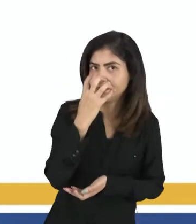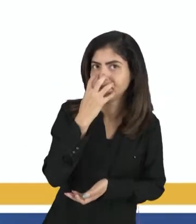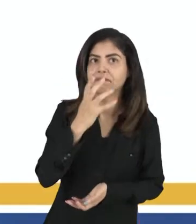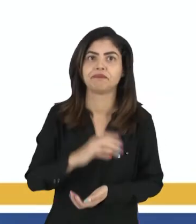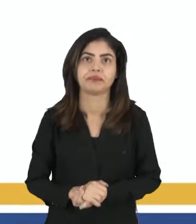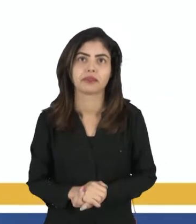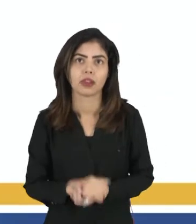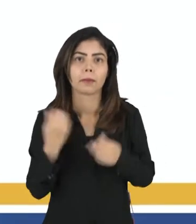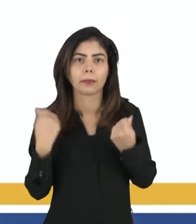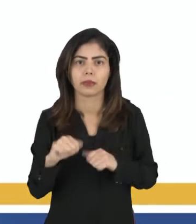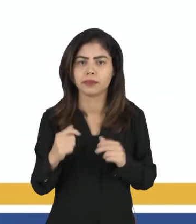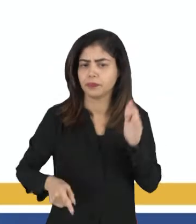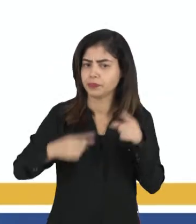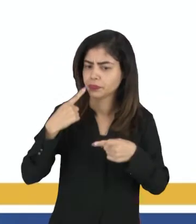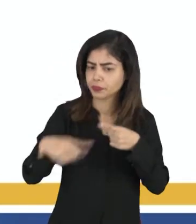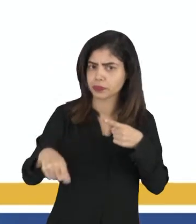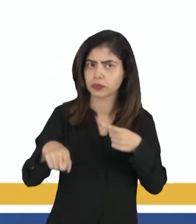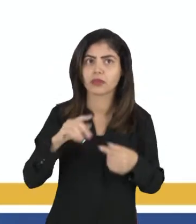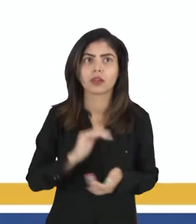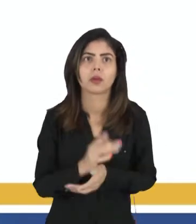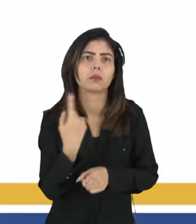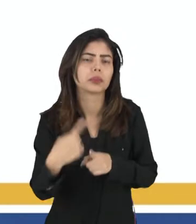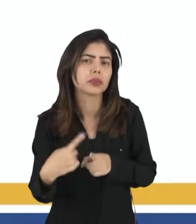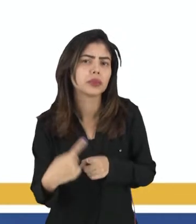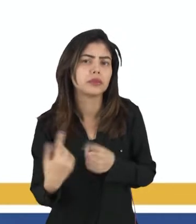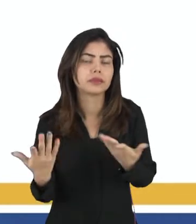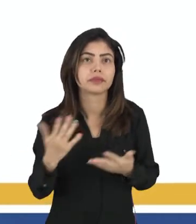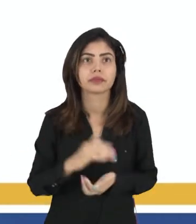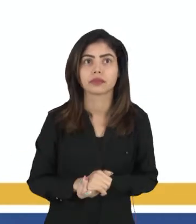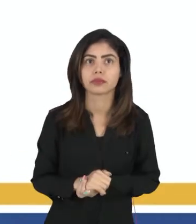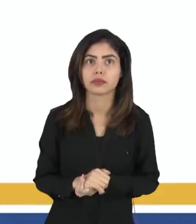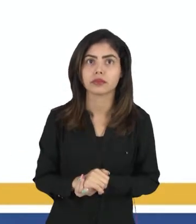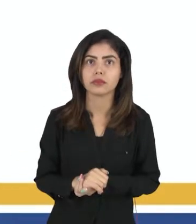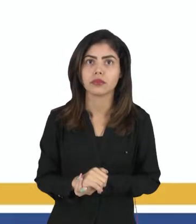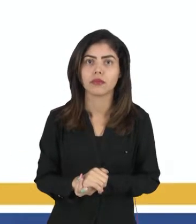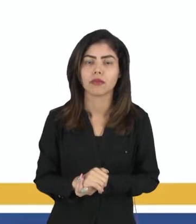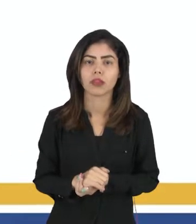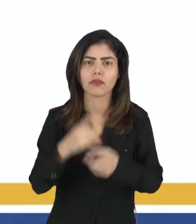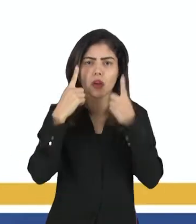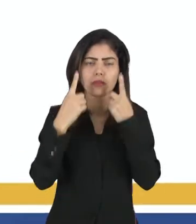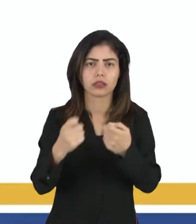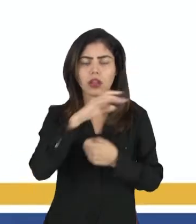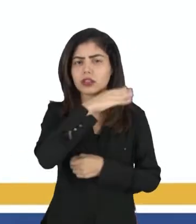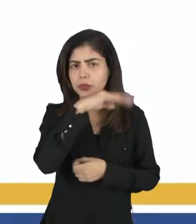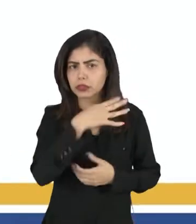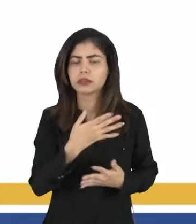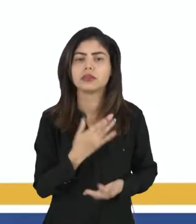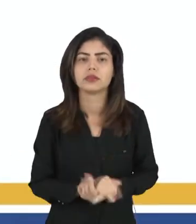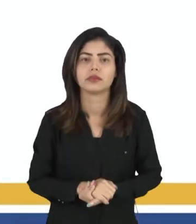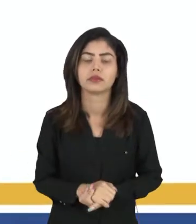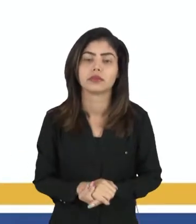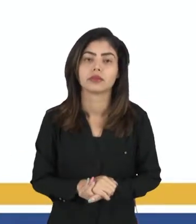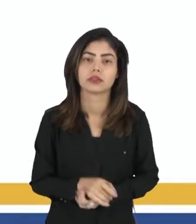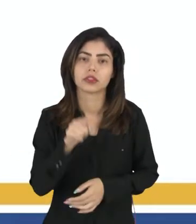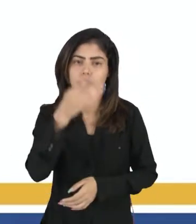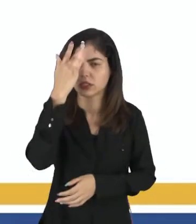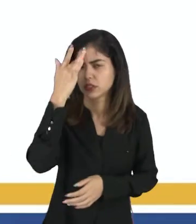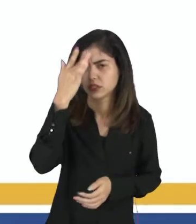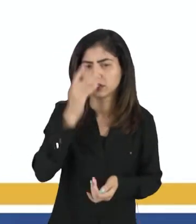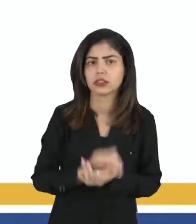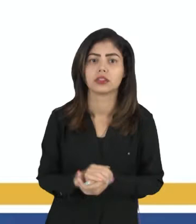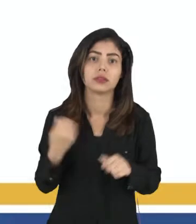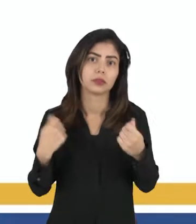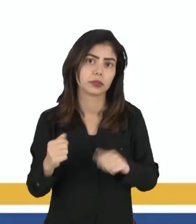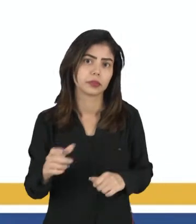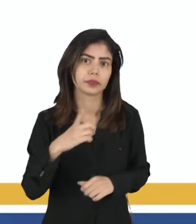cachorros devem ser proibidos? E por quê? Por conta da violência aos animais, né? Você acha que tem